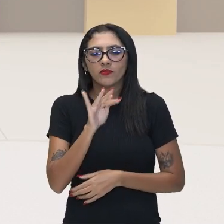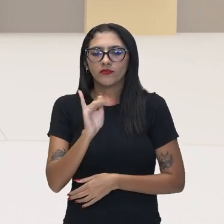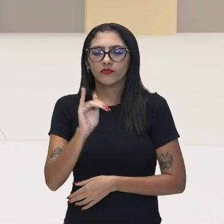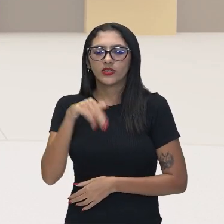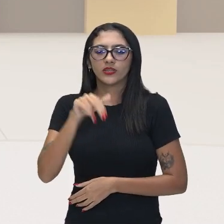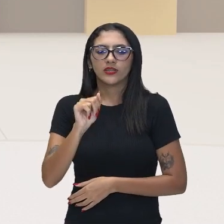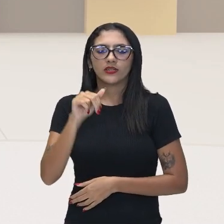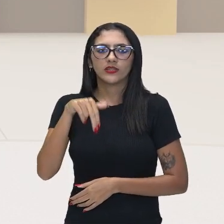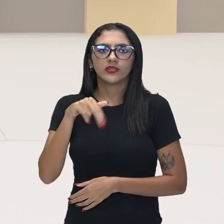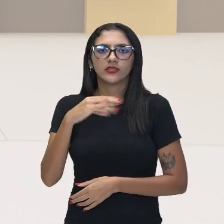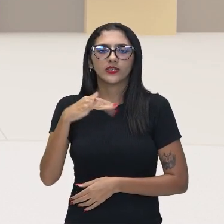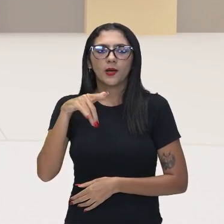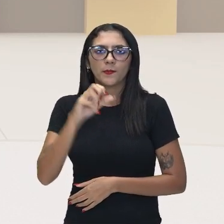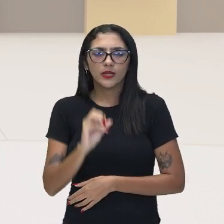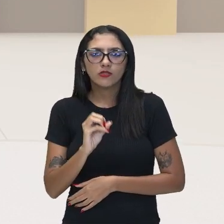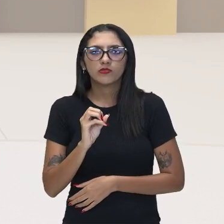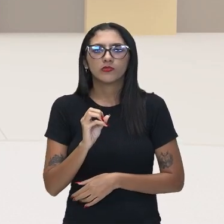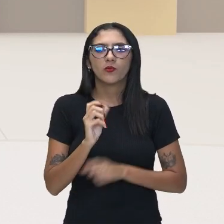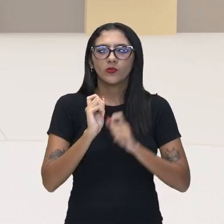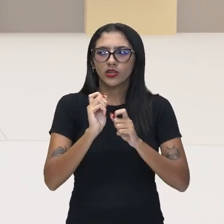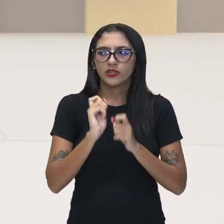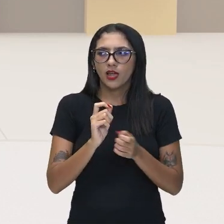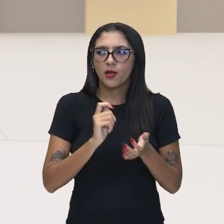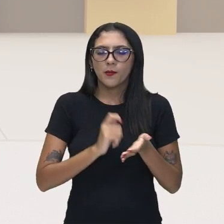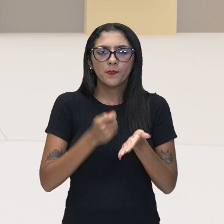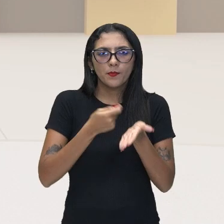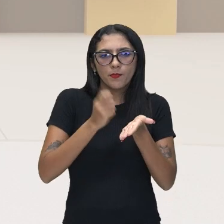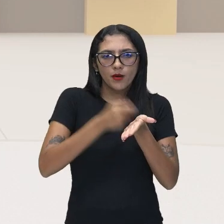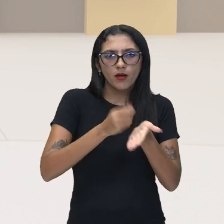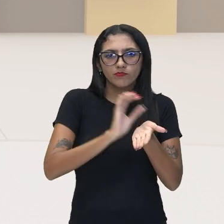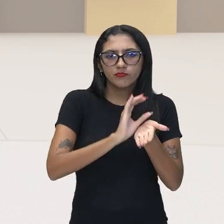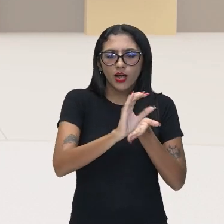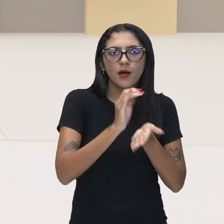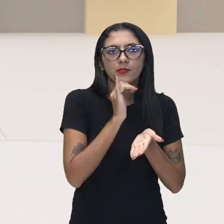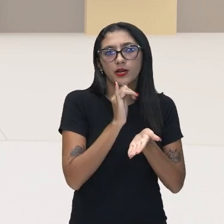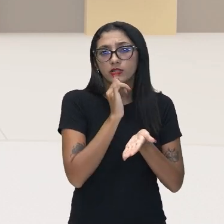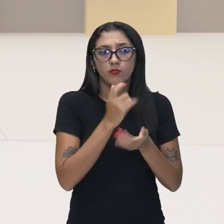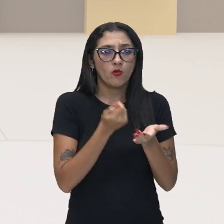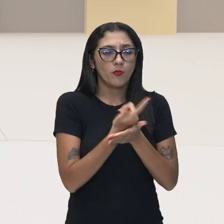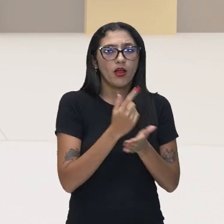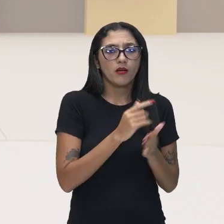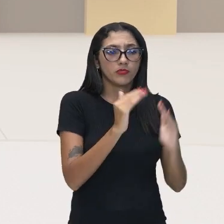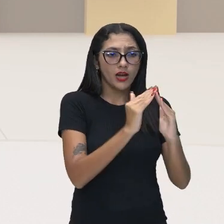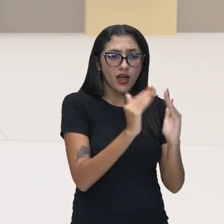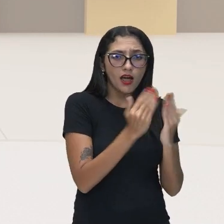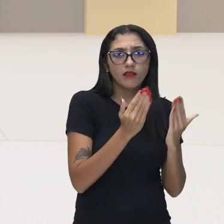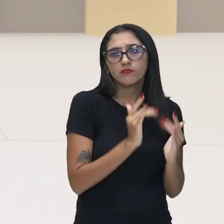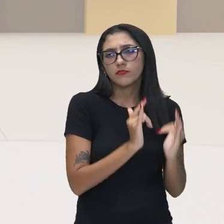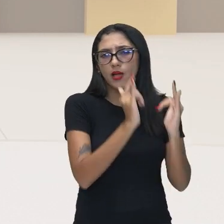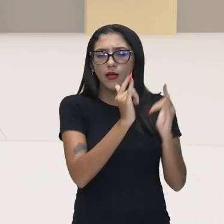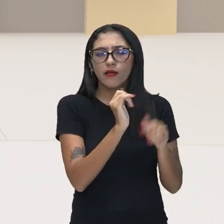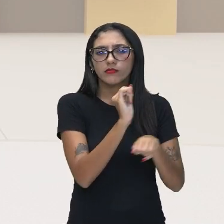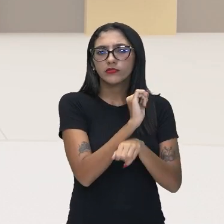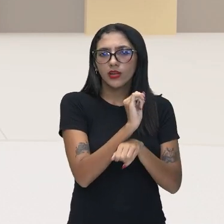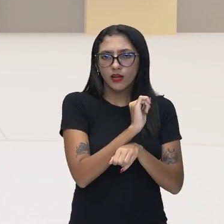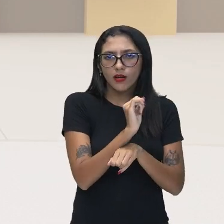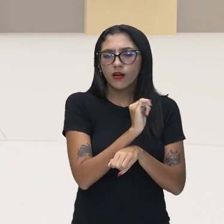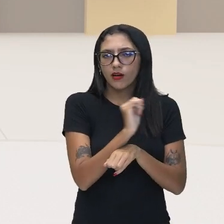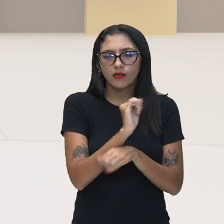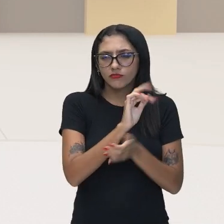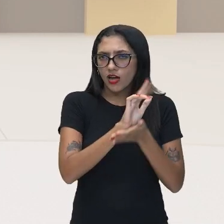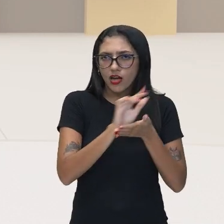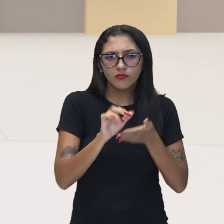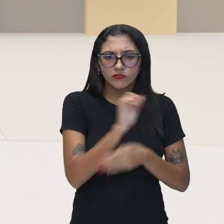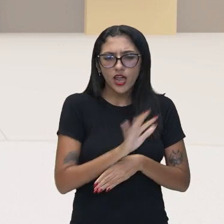empréstimo. E é o que normalmente a gente utiliza para comprar casas e carros, não é não? Carros e veículos, né, de modo